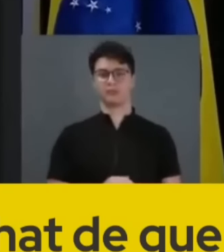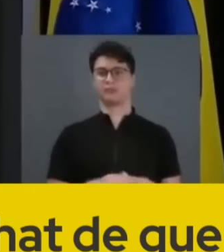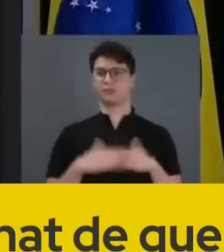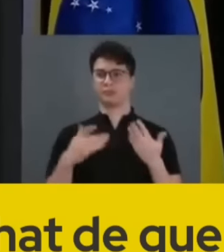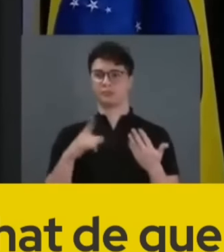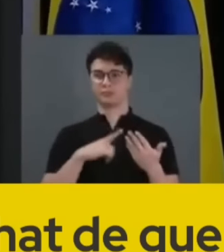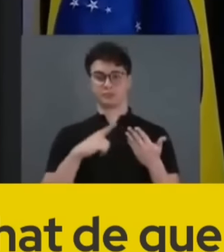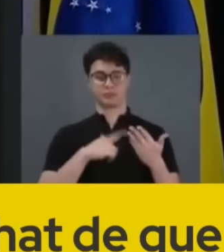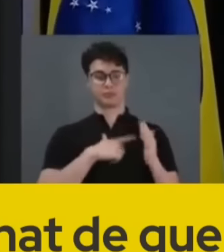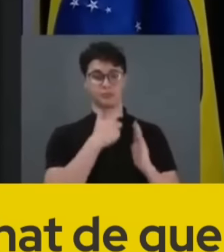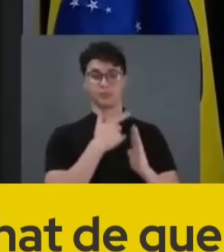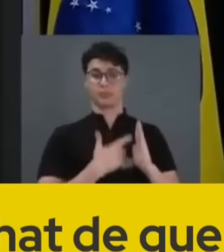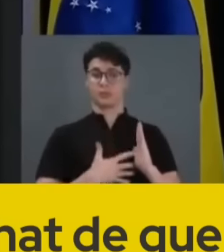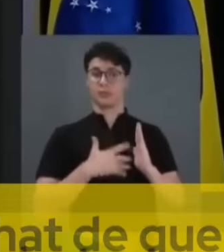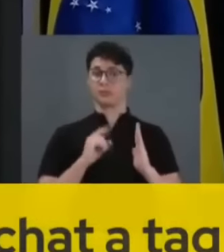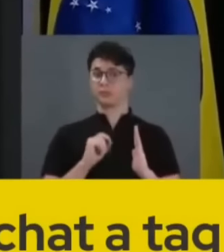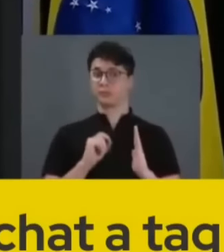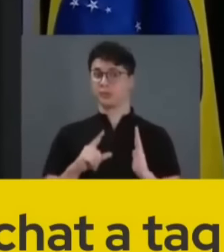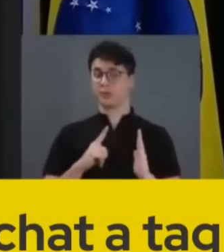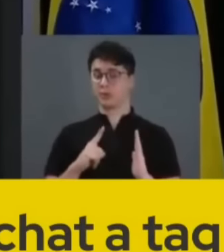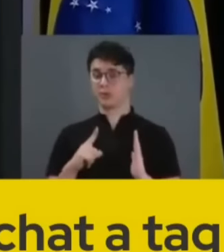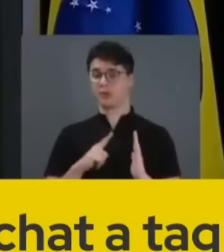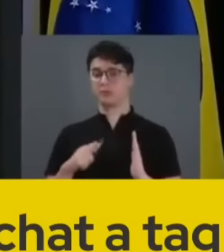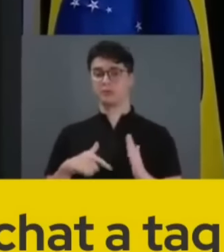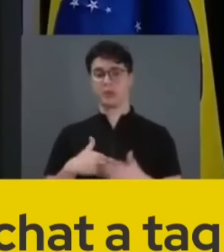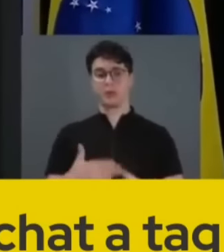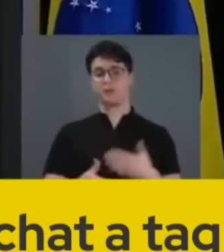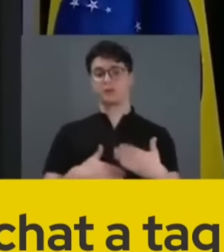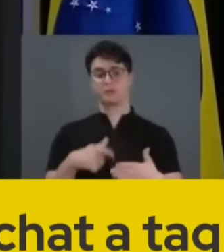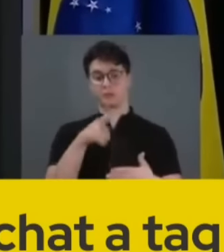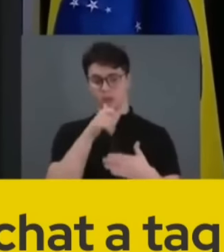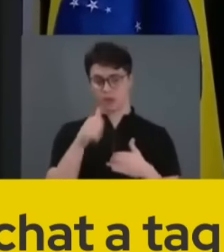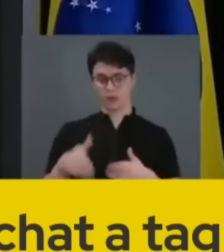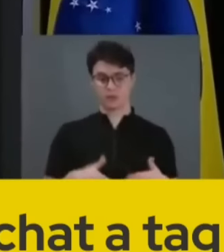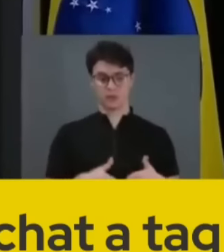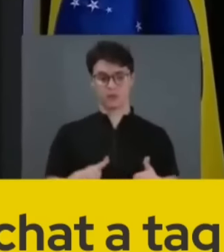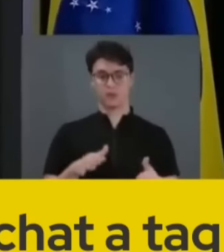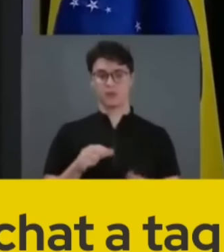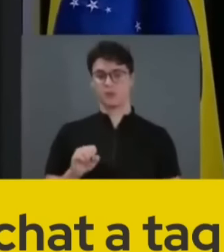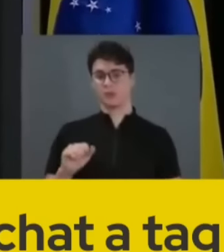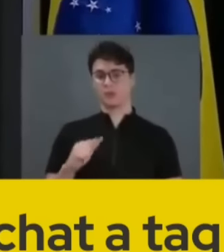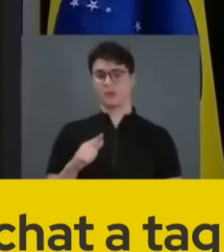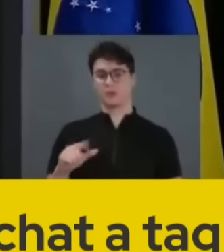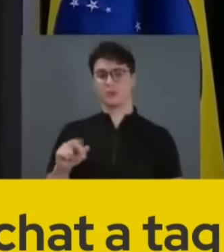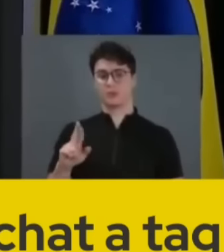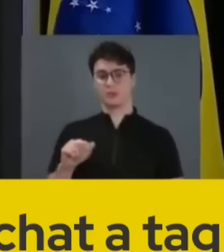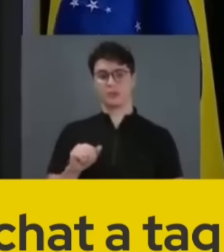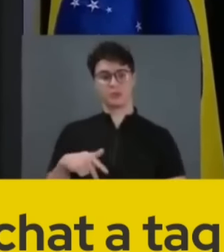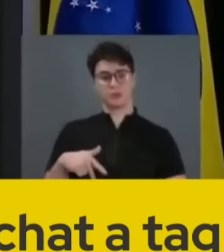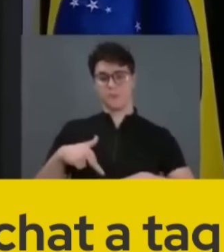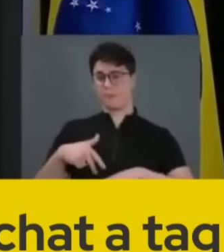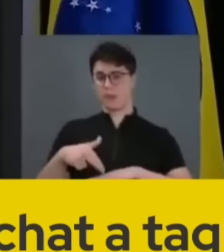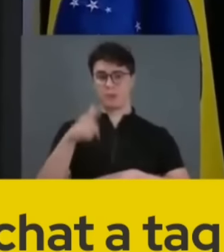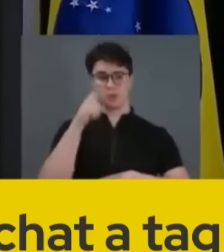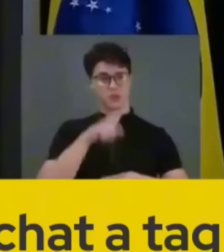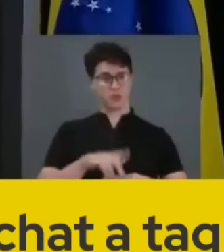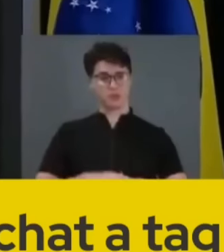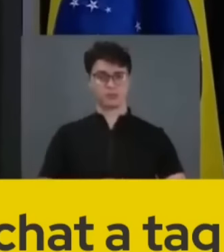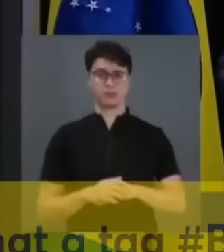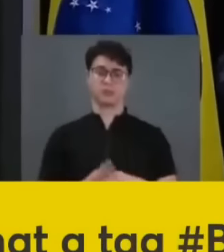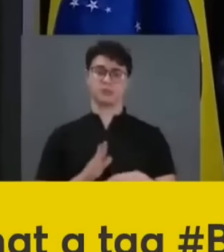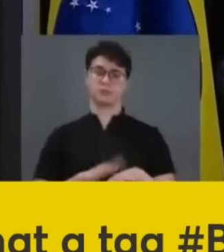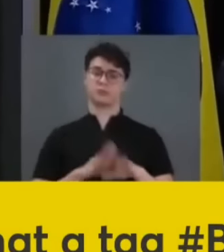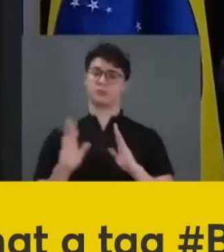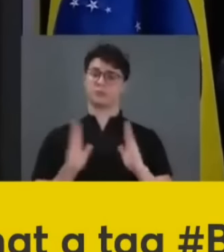descreve que se atravessava o Rio São Francisco a pé. Então, esse período não